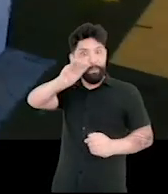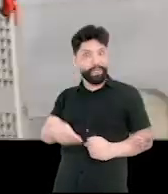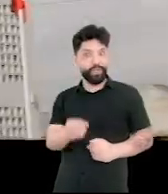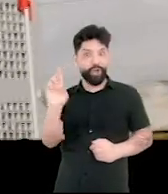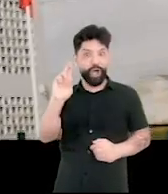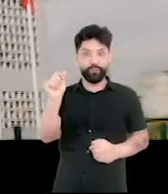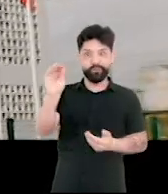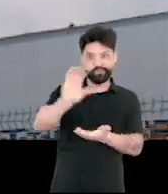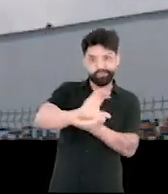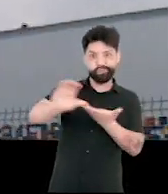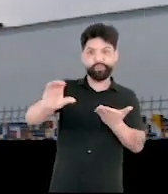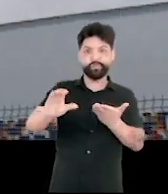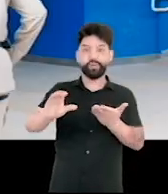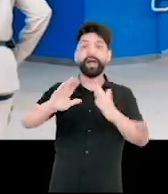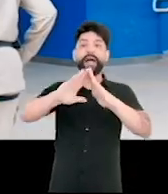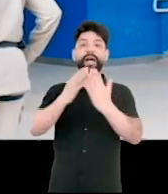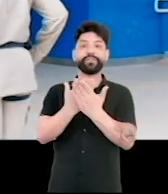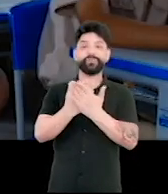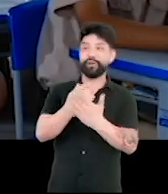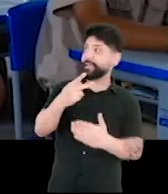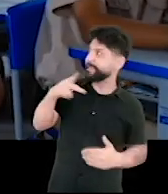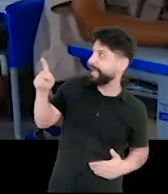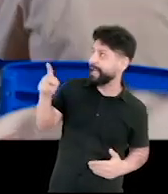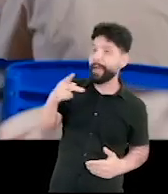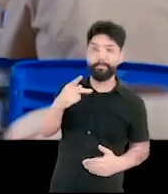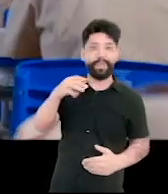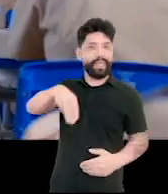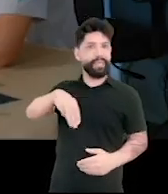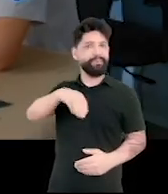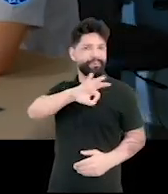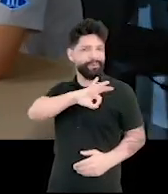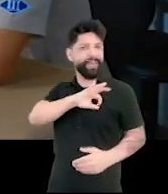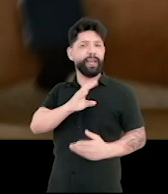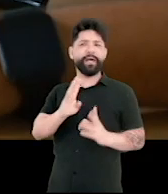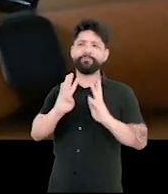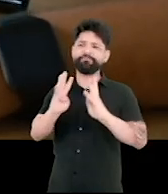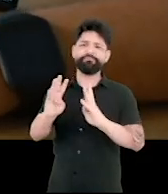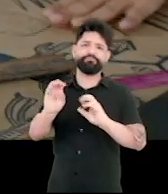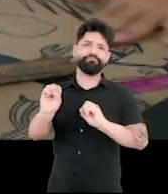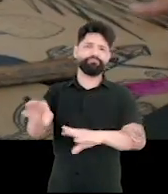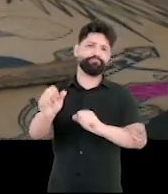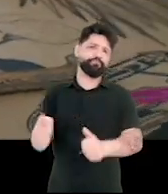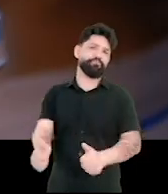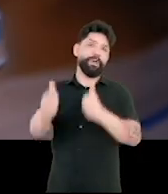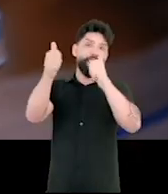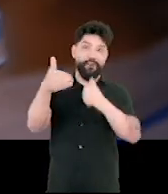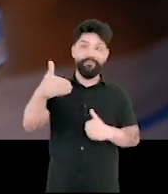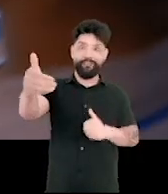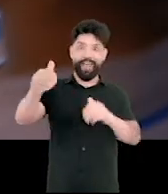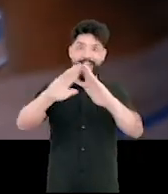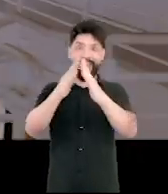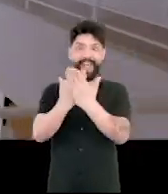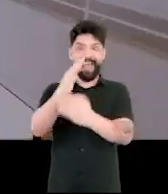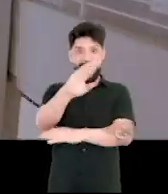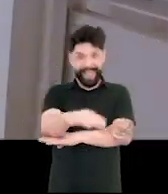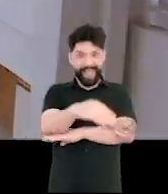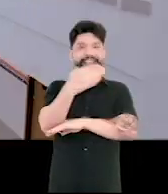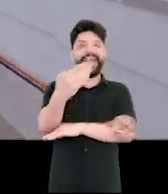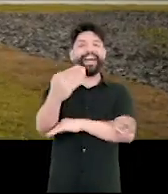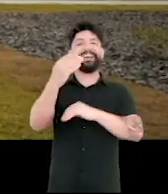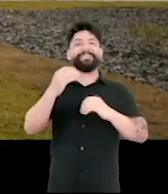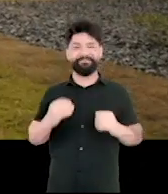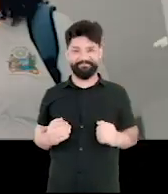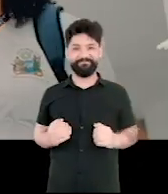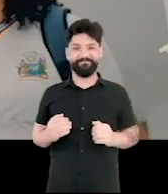28 milhões de reais investidos no Colégio da Polícia Militar, é mais educação para todo mundo. E vem aí mais um novo colégio de